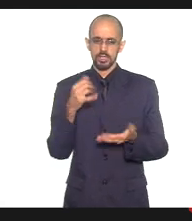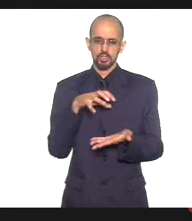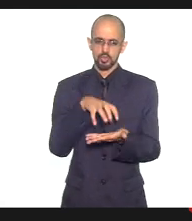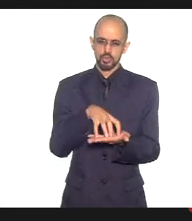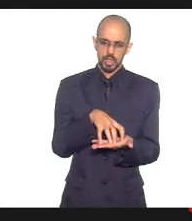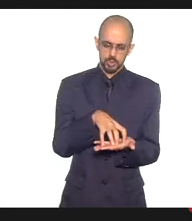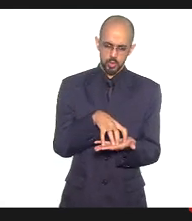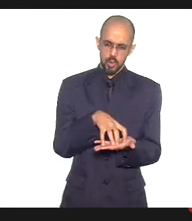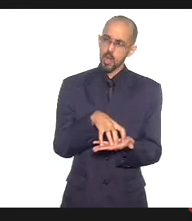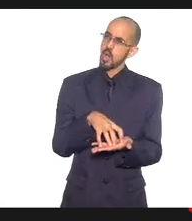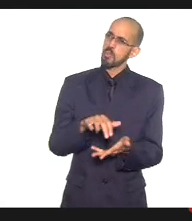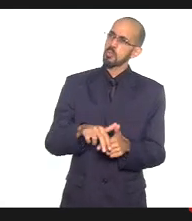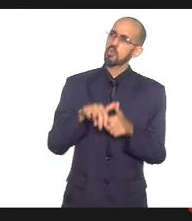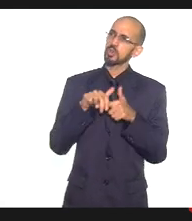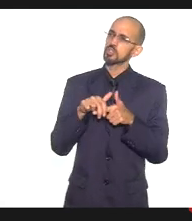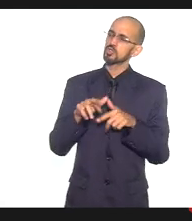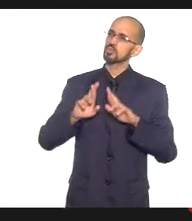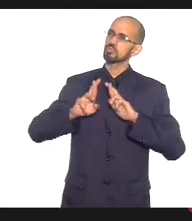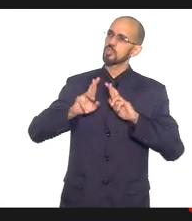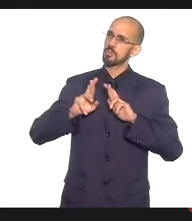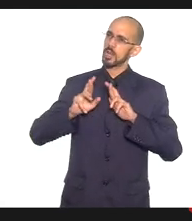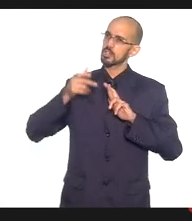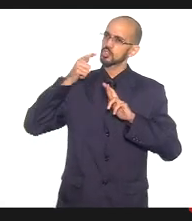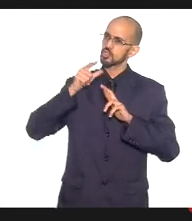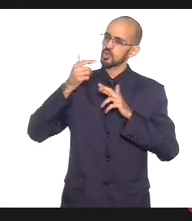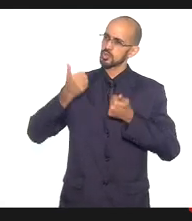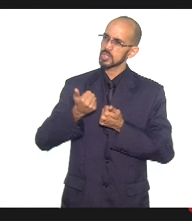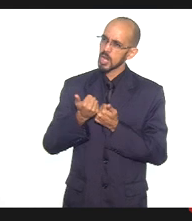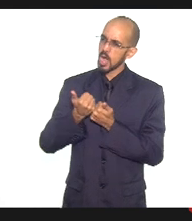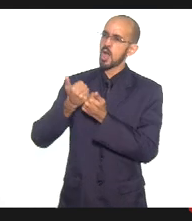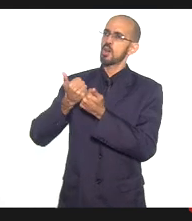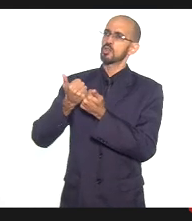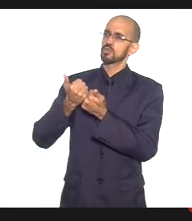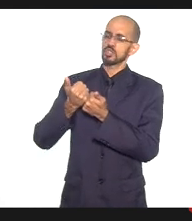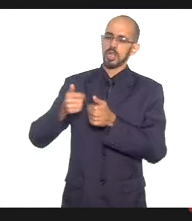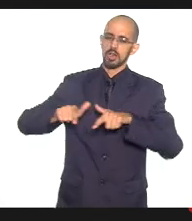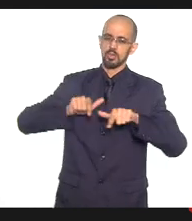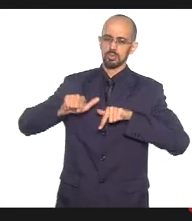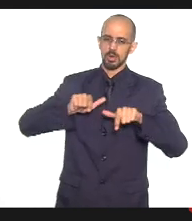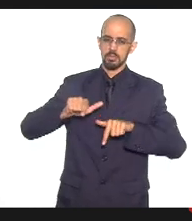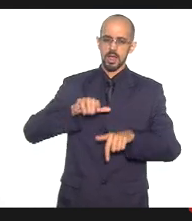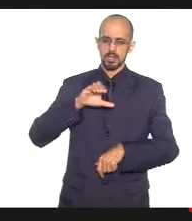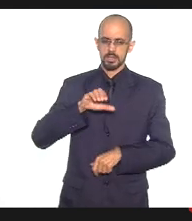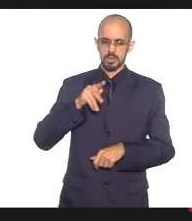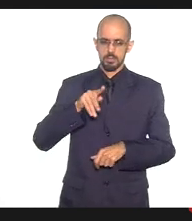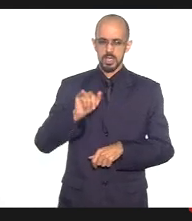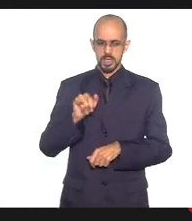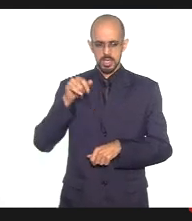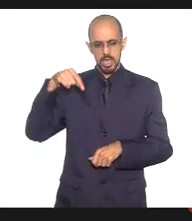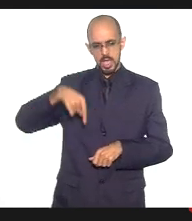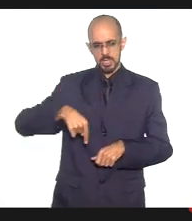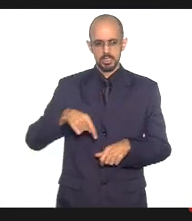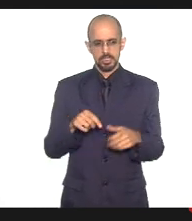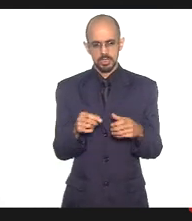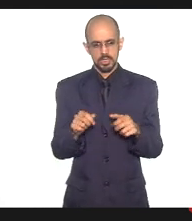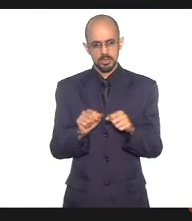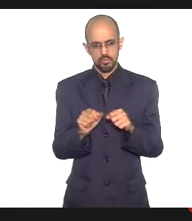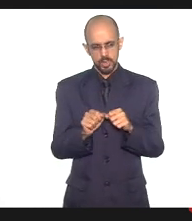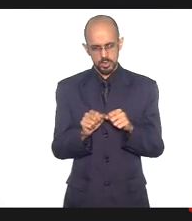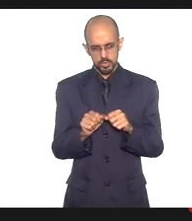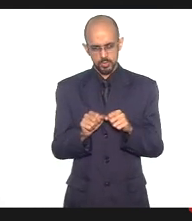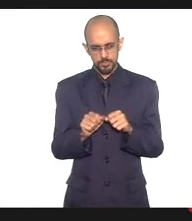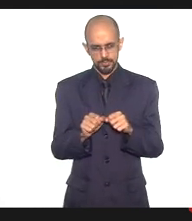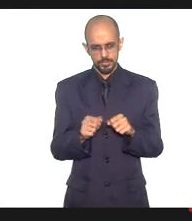esperamos, presidente, poder contribuir da melhor forma com os trabalhos da CPI aqui instalada, né? Pedir para o meu